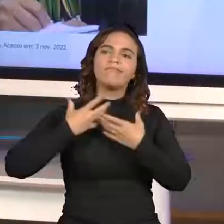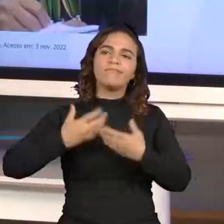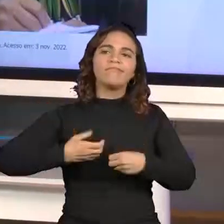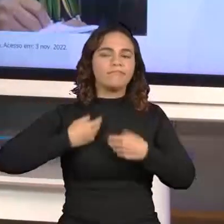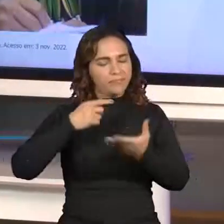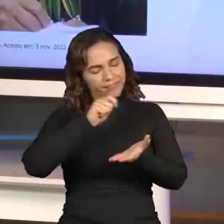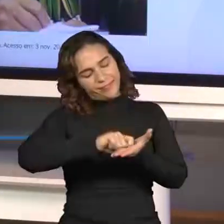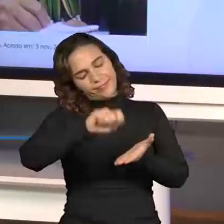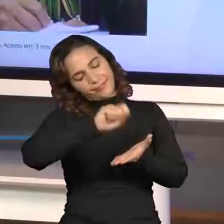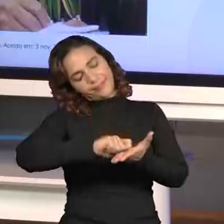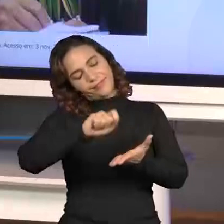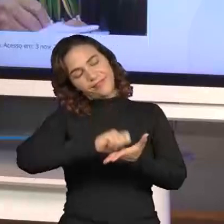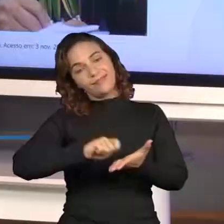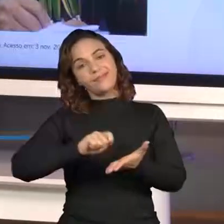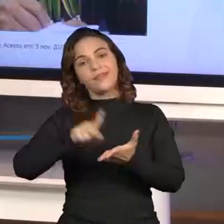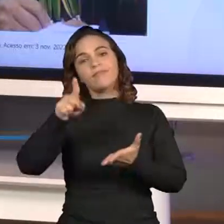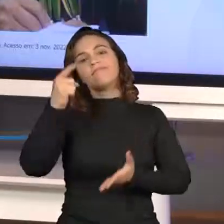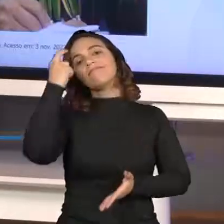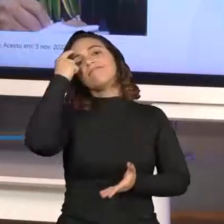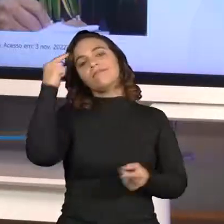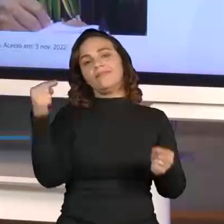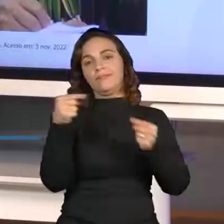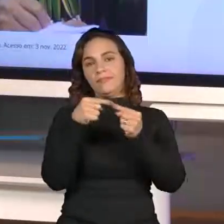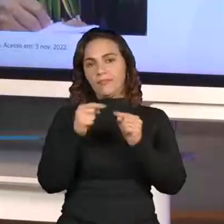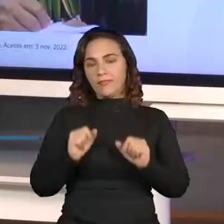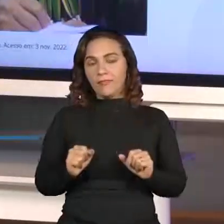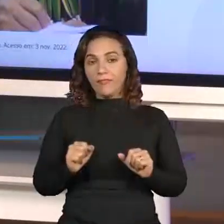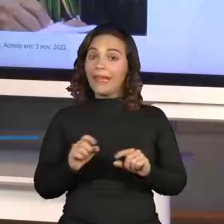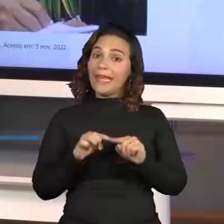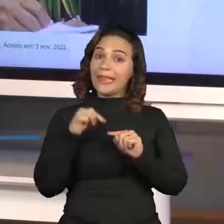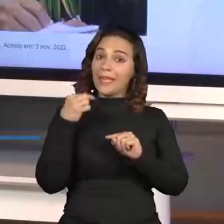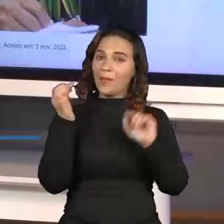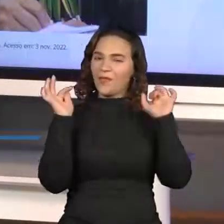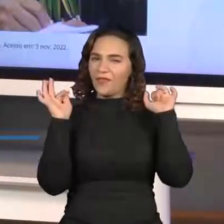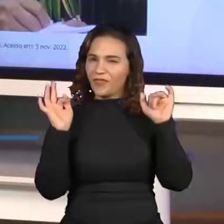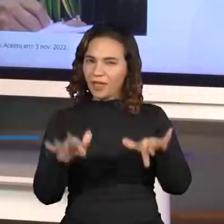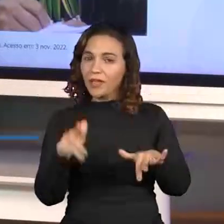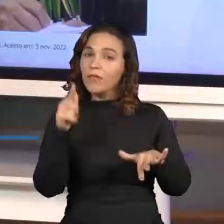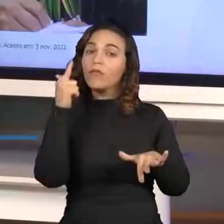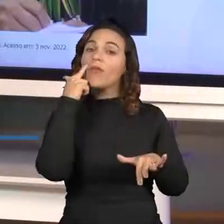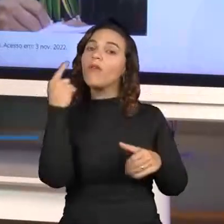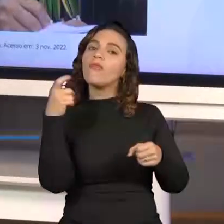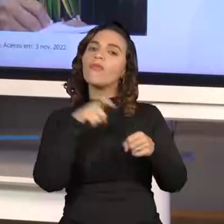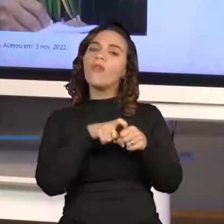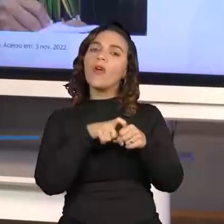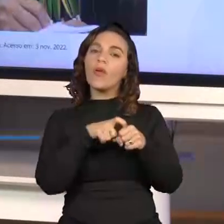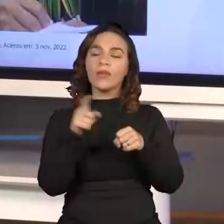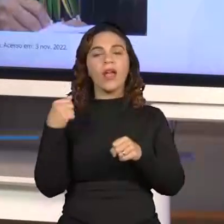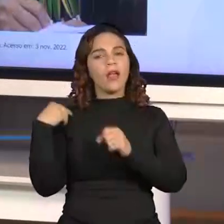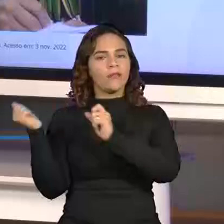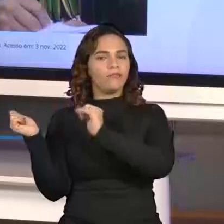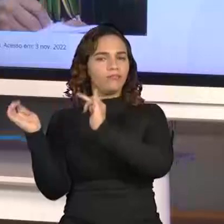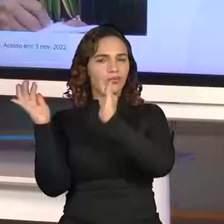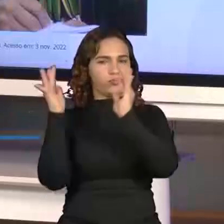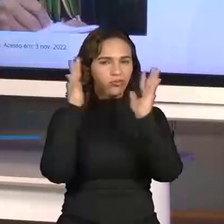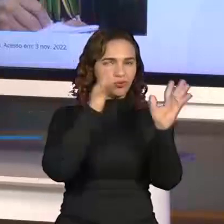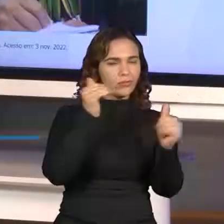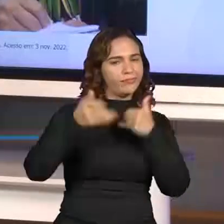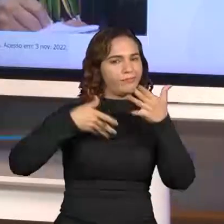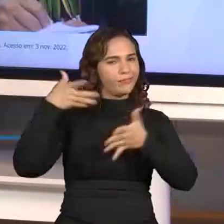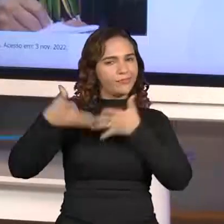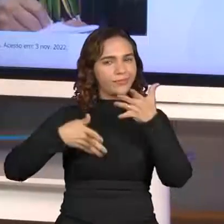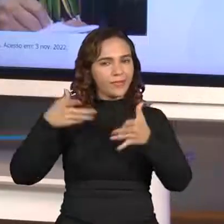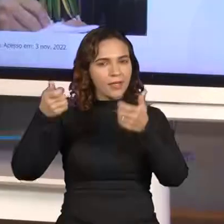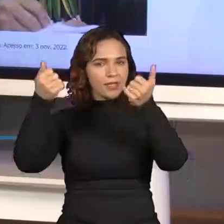resposta. E ao final, perceba lá na sua resposta, volte a ela ao final da aula e veja